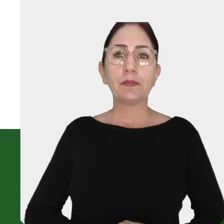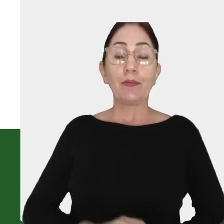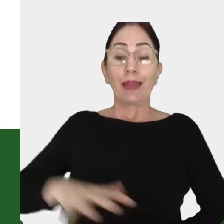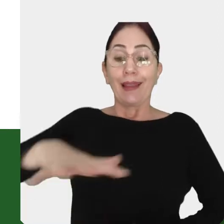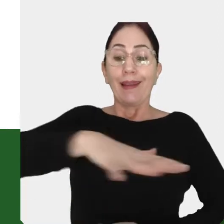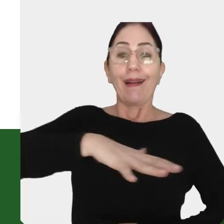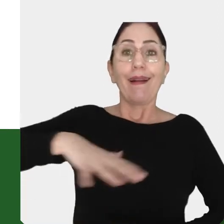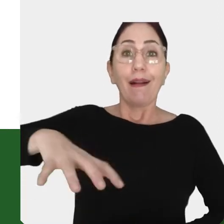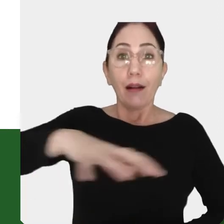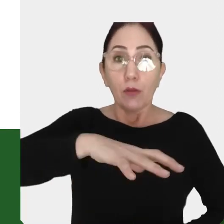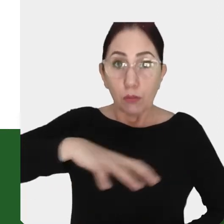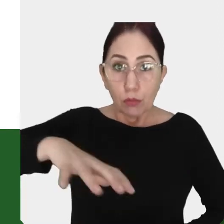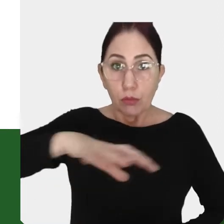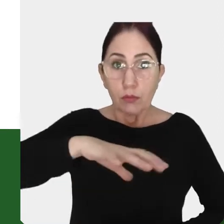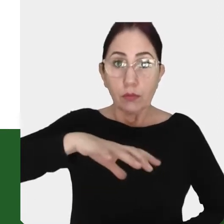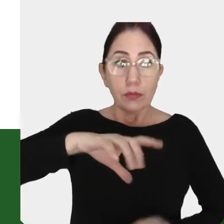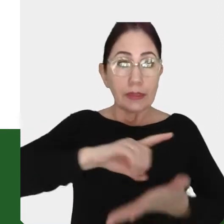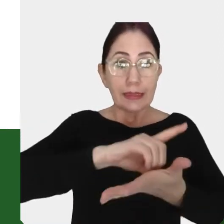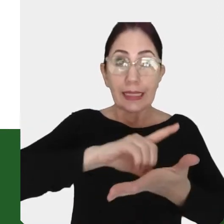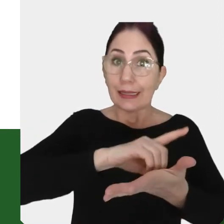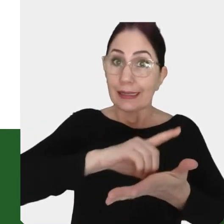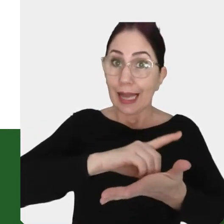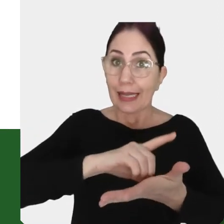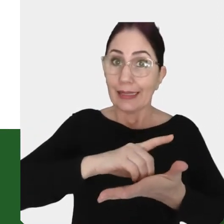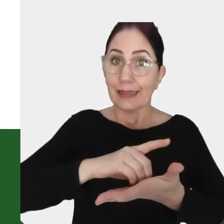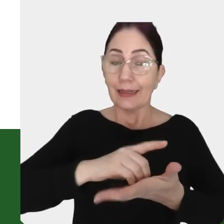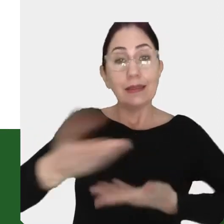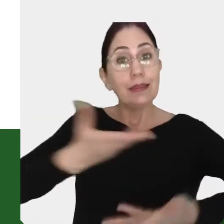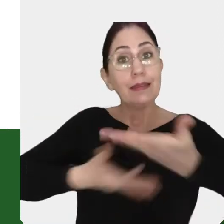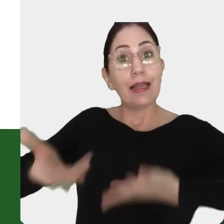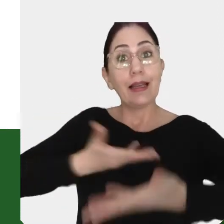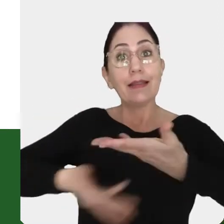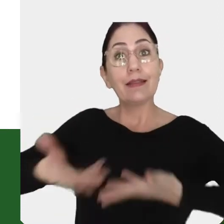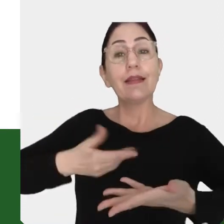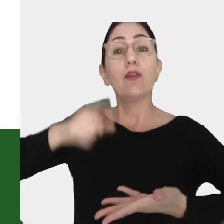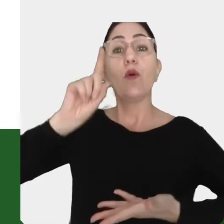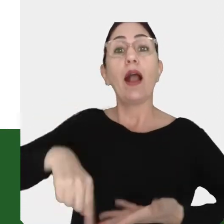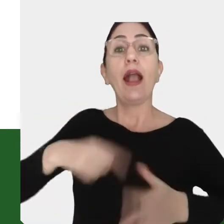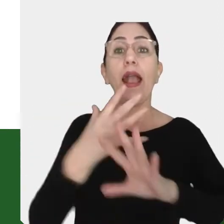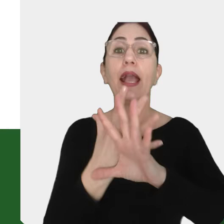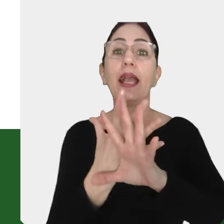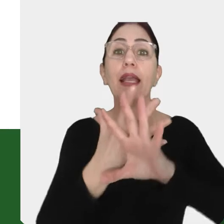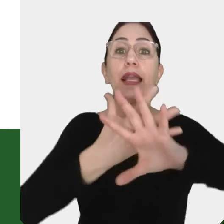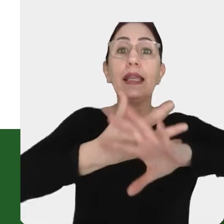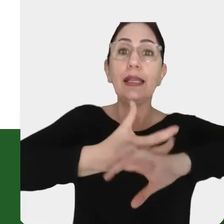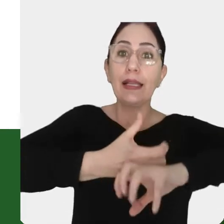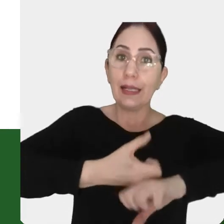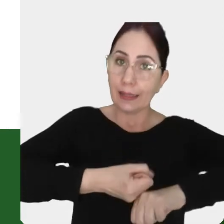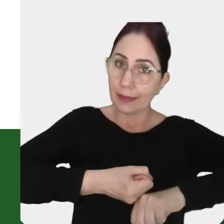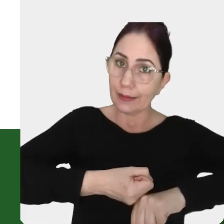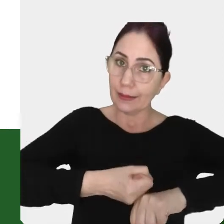O campo do design da interação, ele é interdisciplinar, né? Ela é uma disciplina